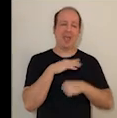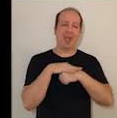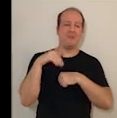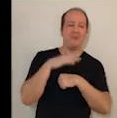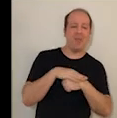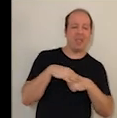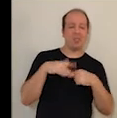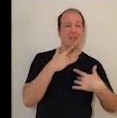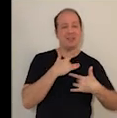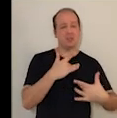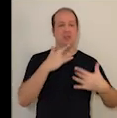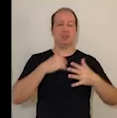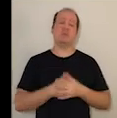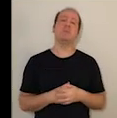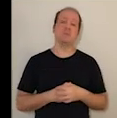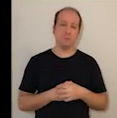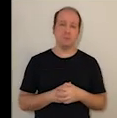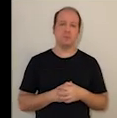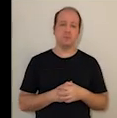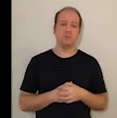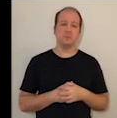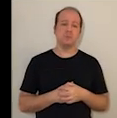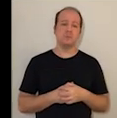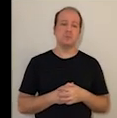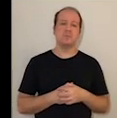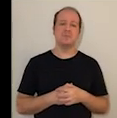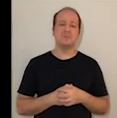de afeto e dedicação.